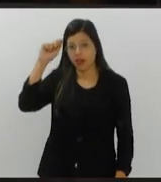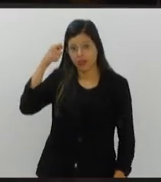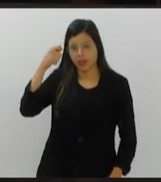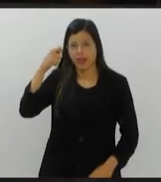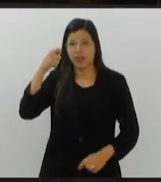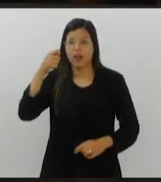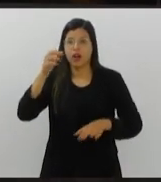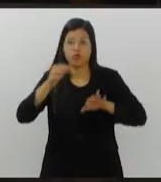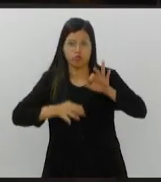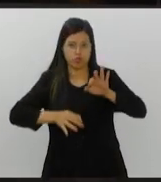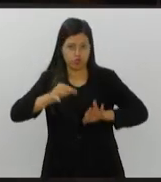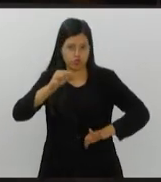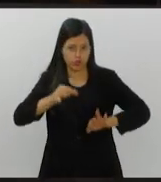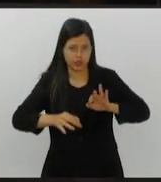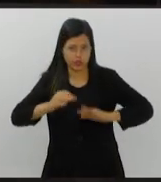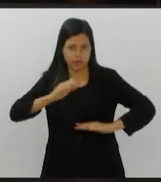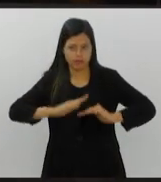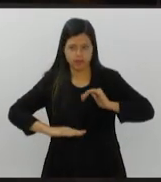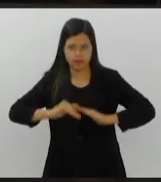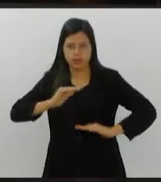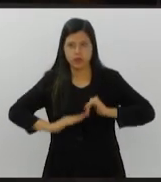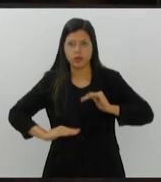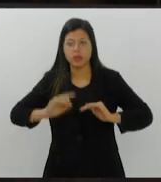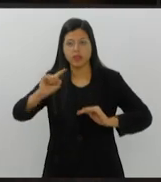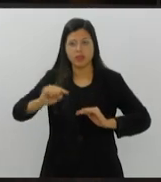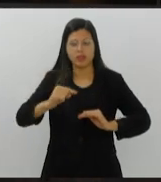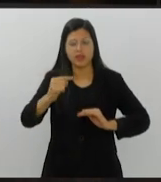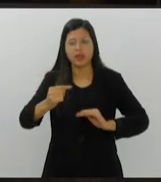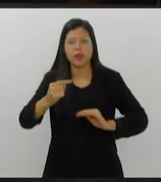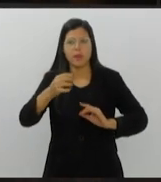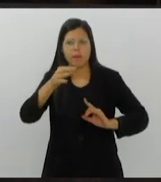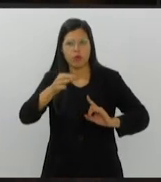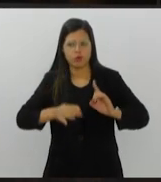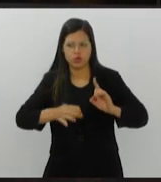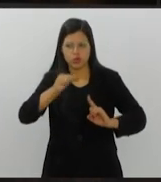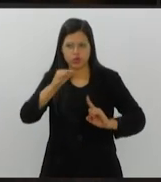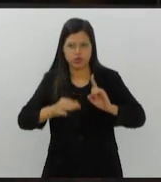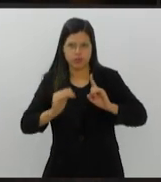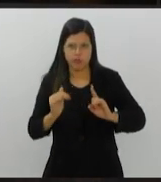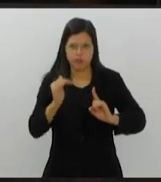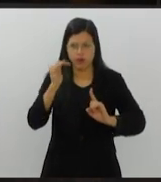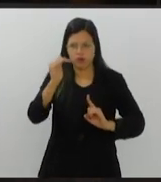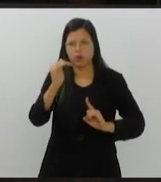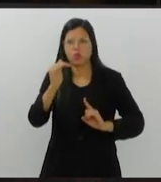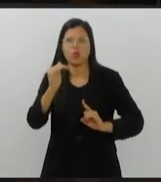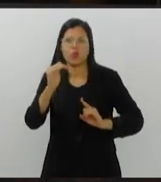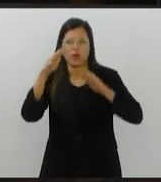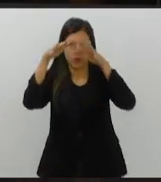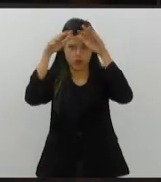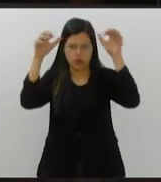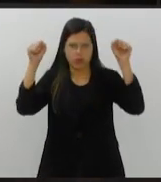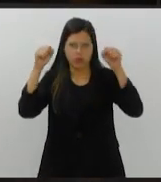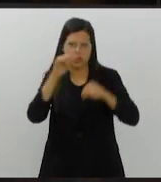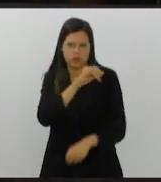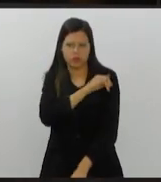juíza e, posteriormente, desembargadora do Tribunal de Justiça do Rio de Janeiro.